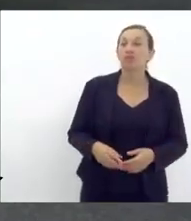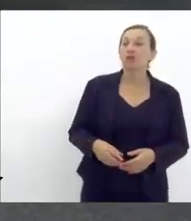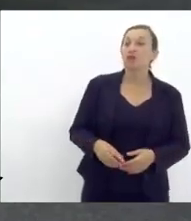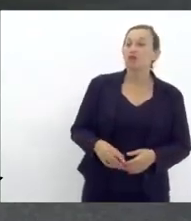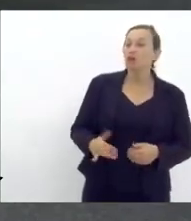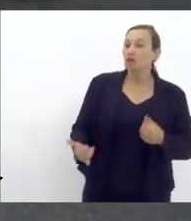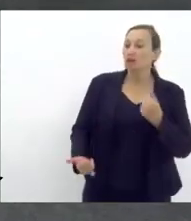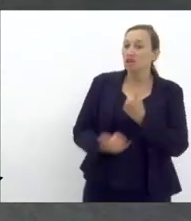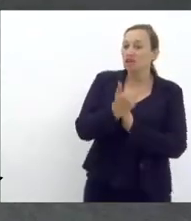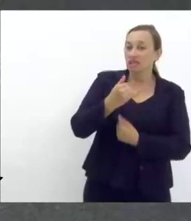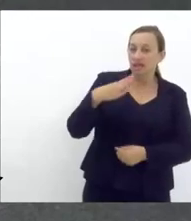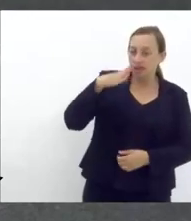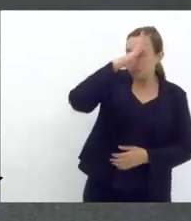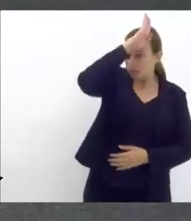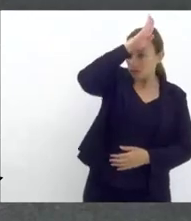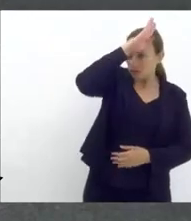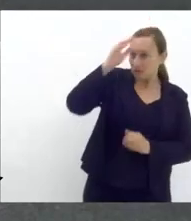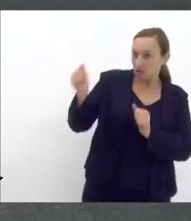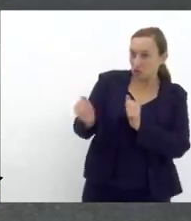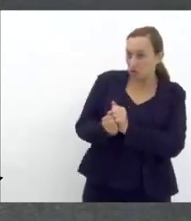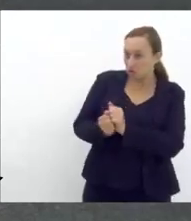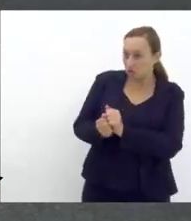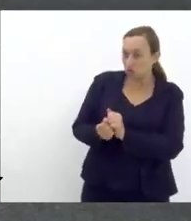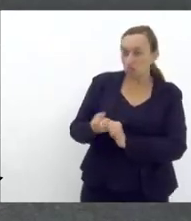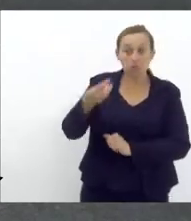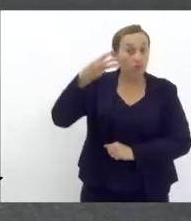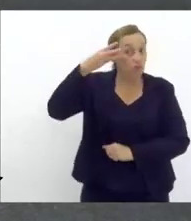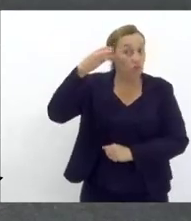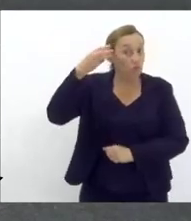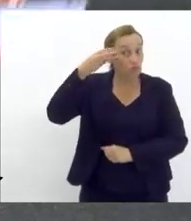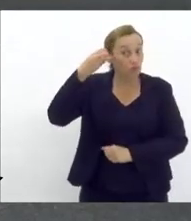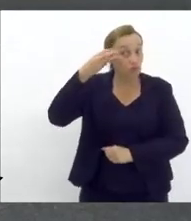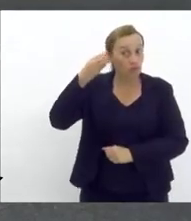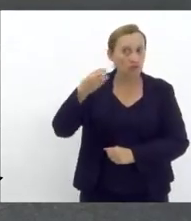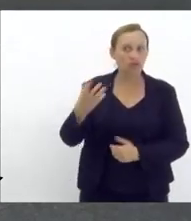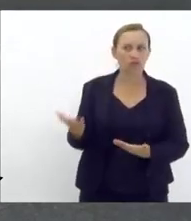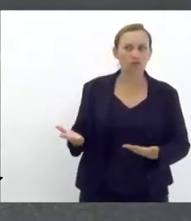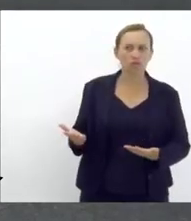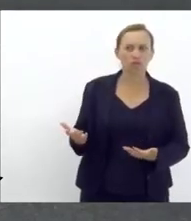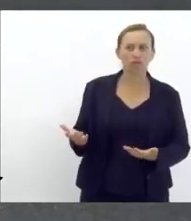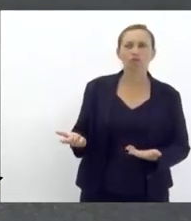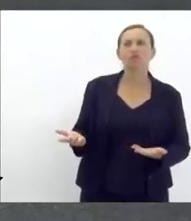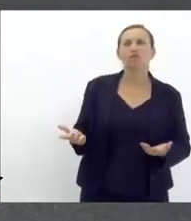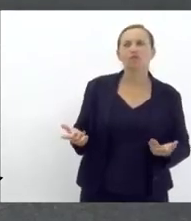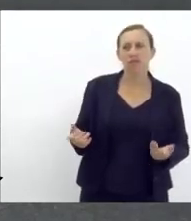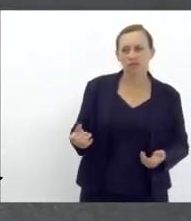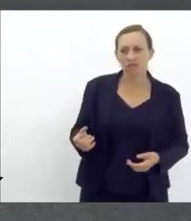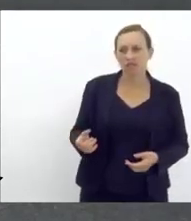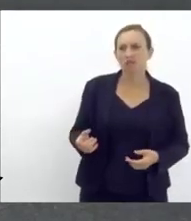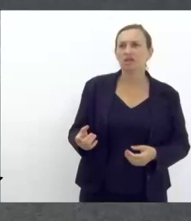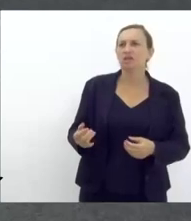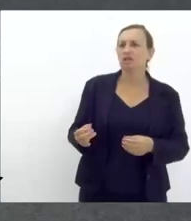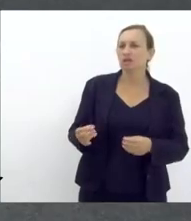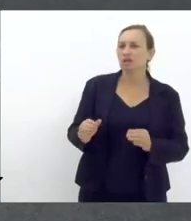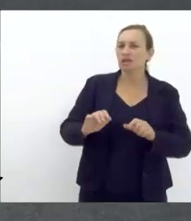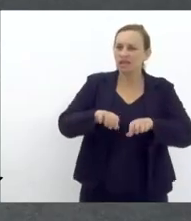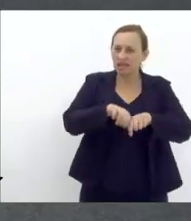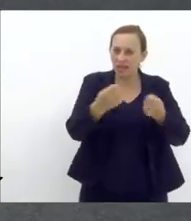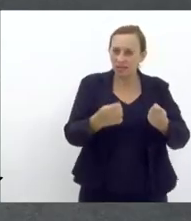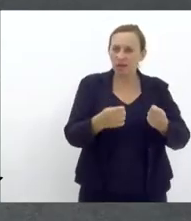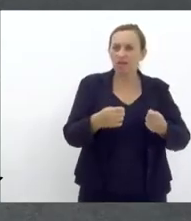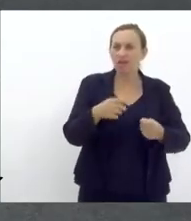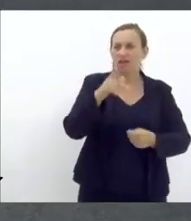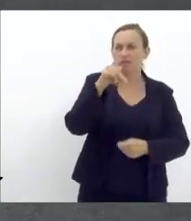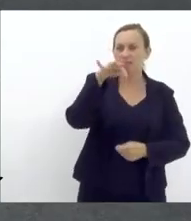traíram bolsonaro e ficaram do lado do Wilson witzel inclusive do lado do isso é um vídeo quebrando a placa de Mariele